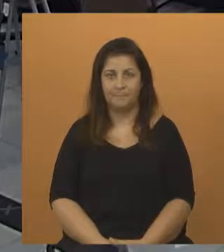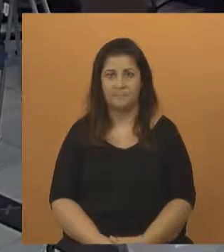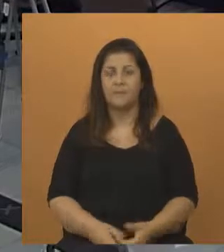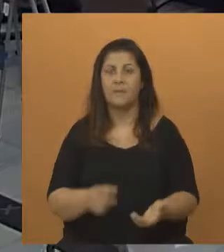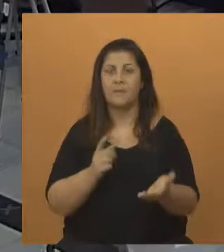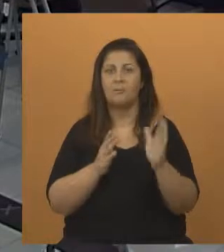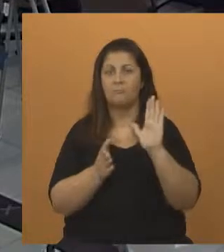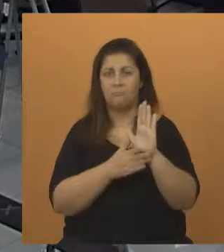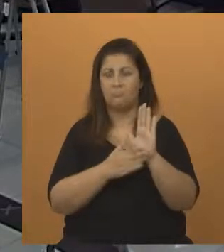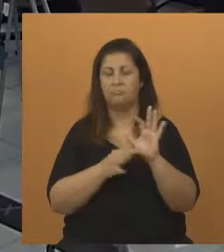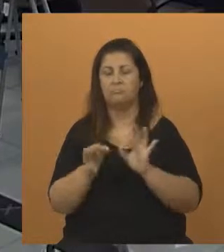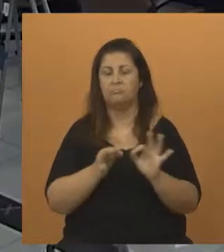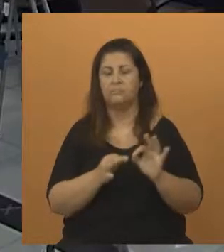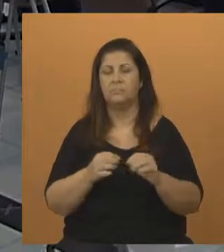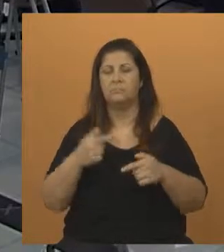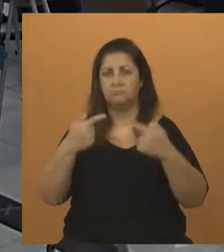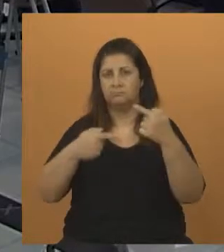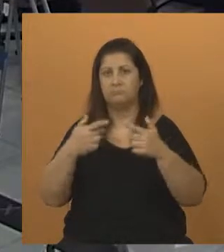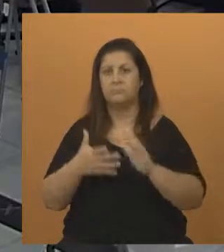Projeto, continue discussão.